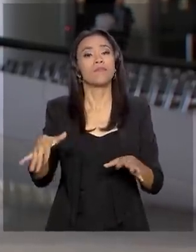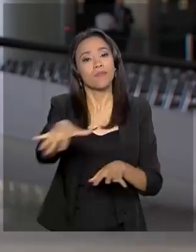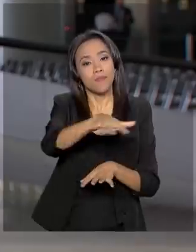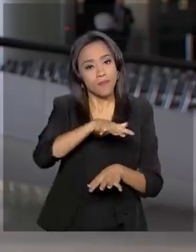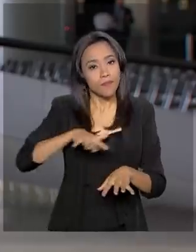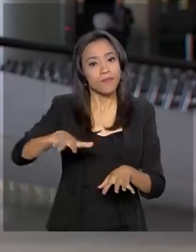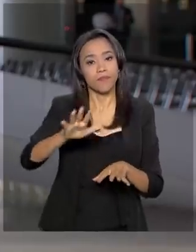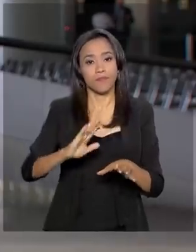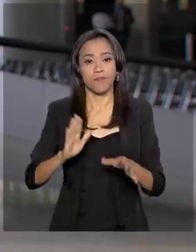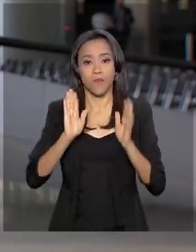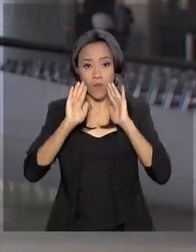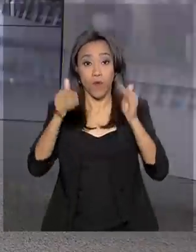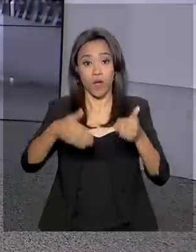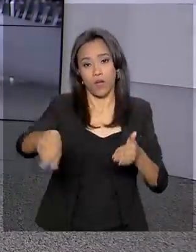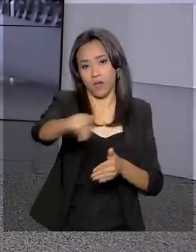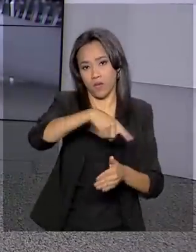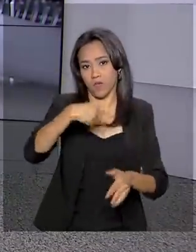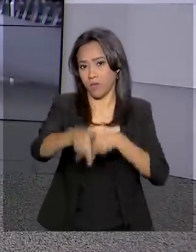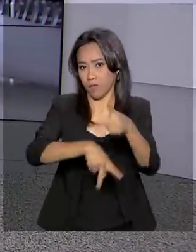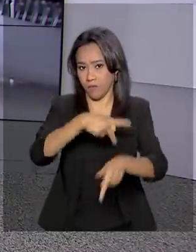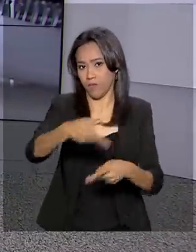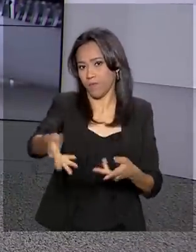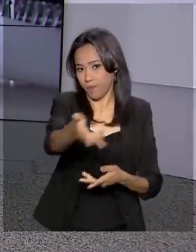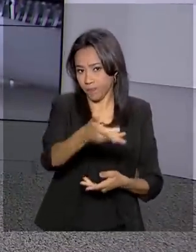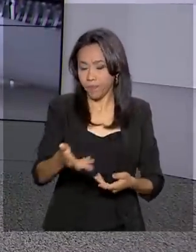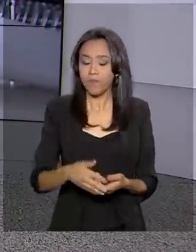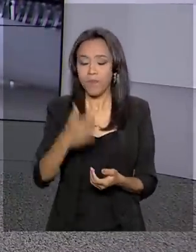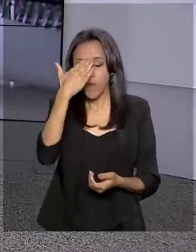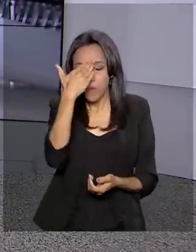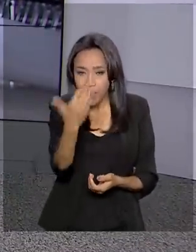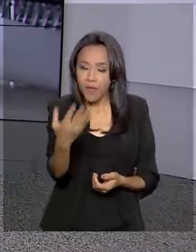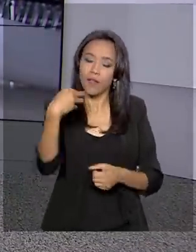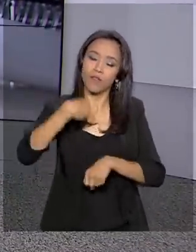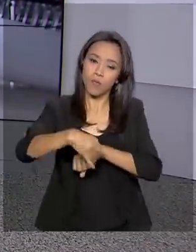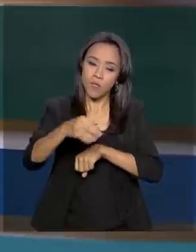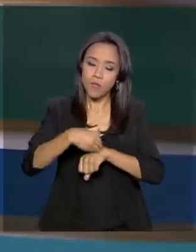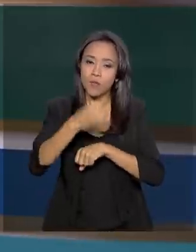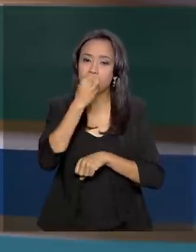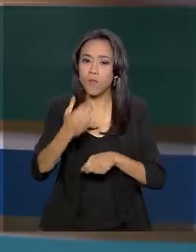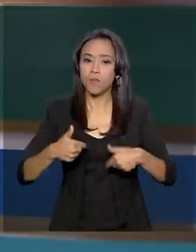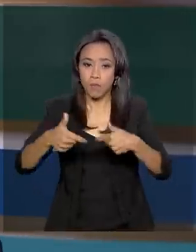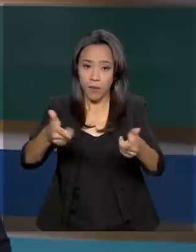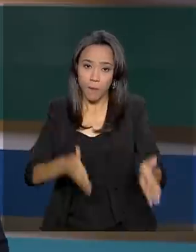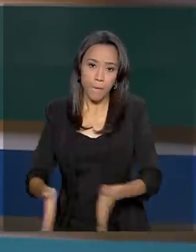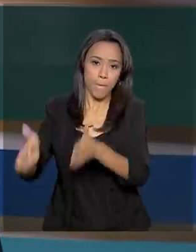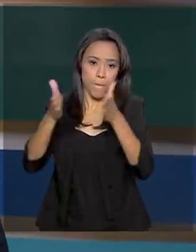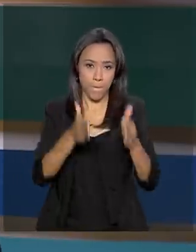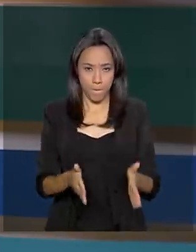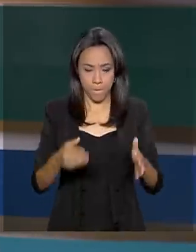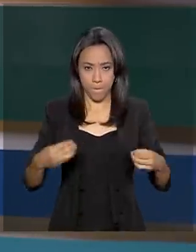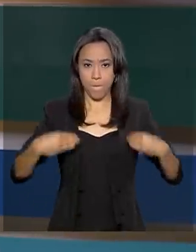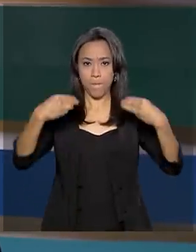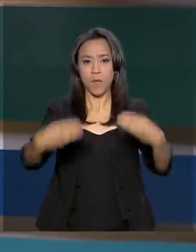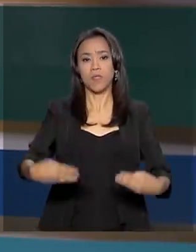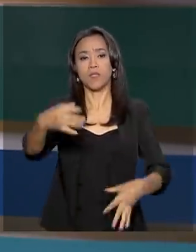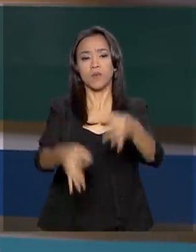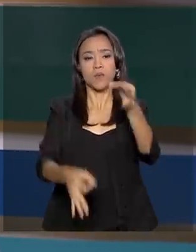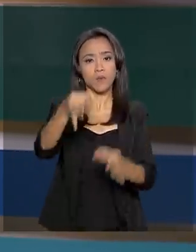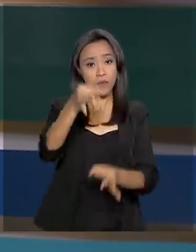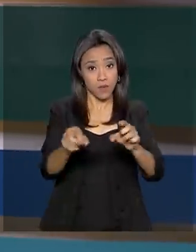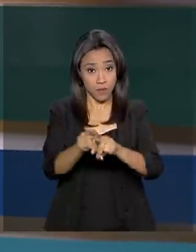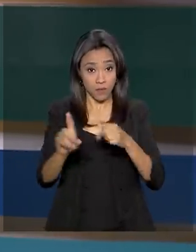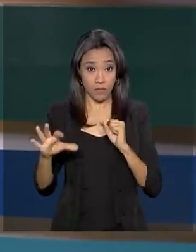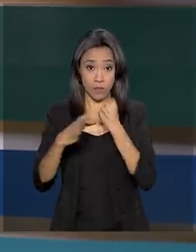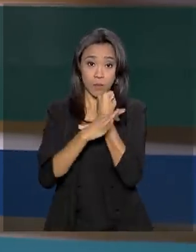população. Renata, eu volto com você. Obrigada, Dani, pelas suas informações. Bom trabalho para você. O Ministério da Justiça e Segurança